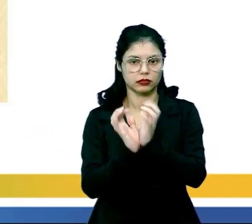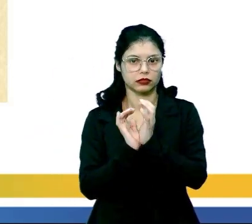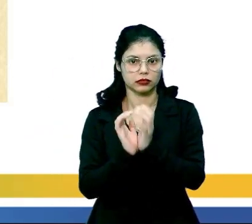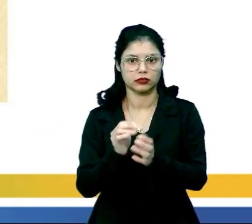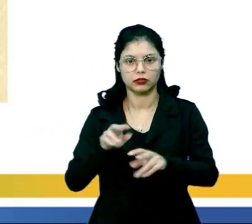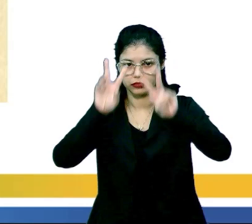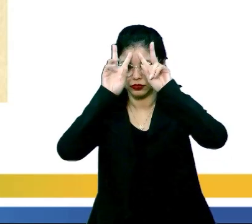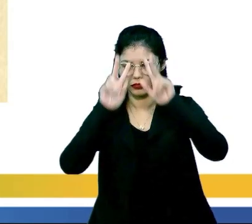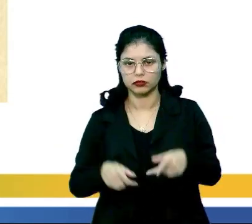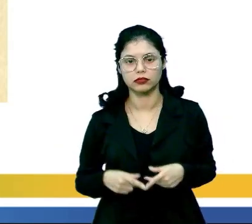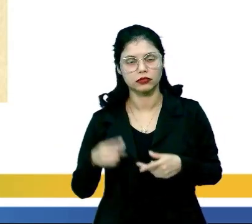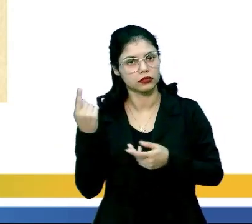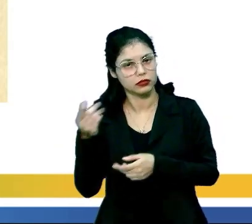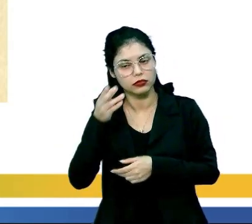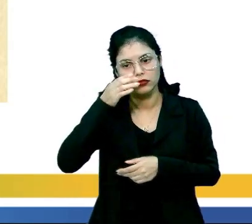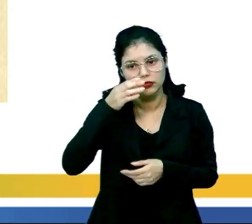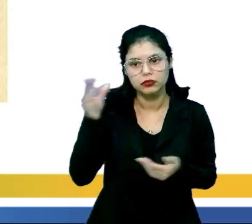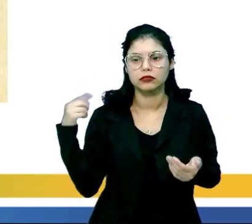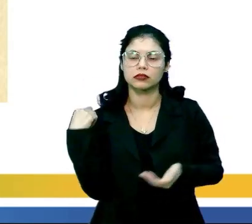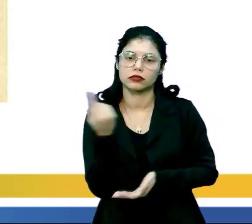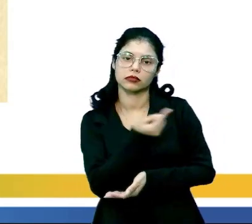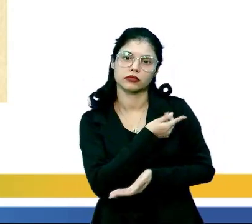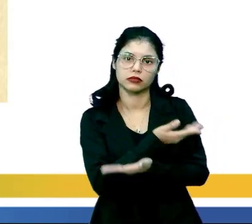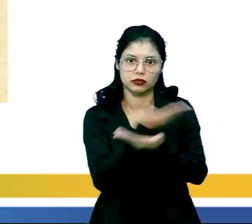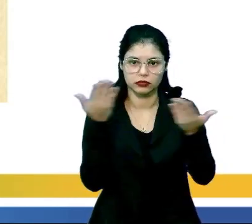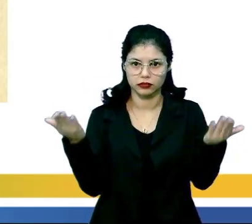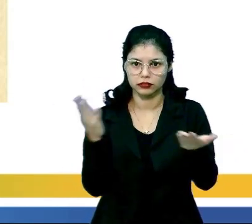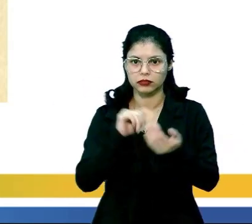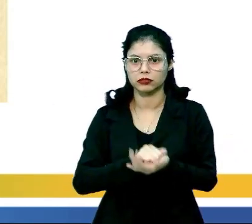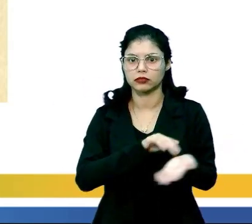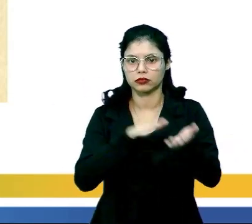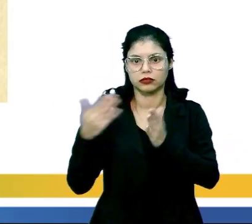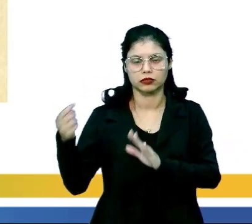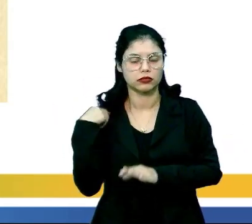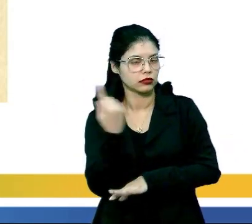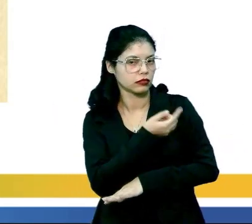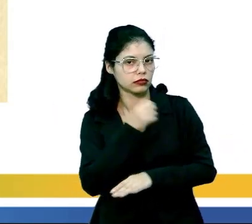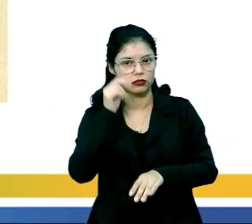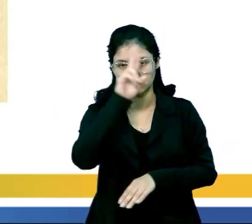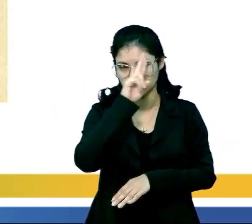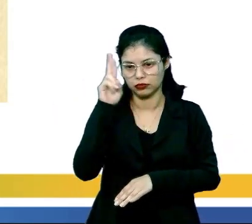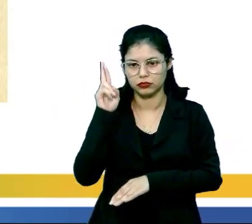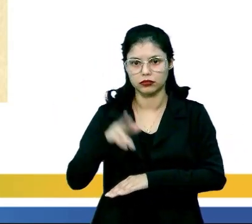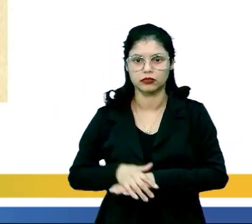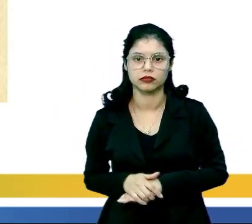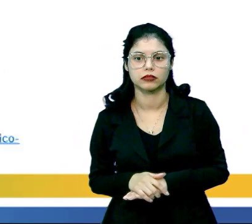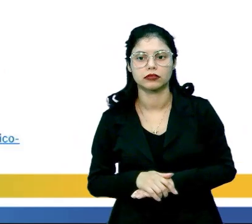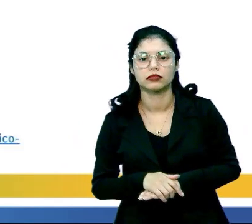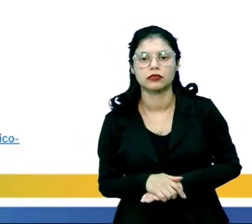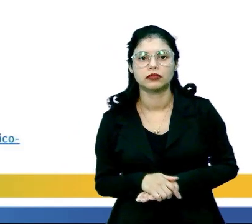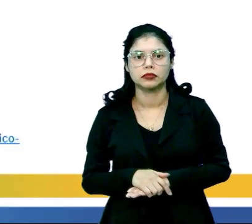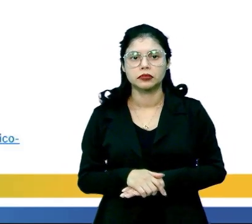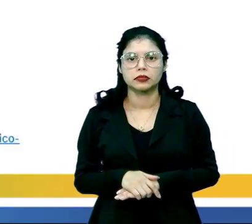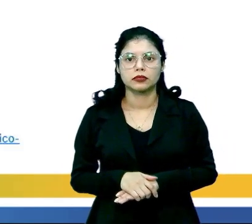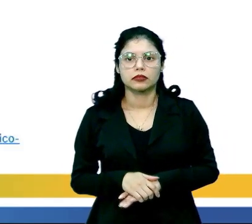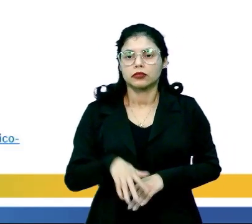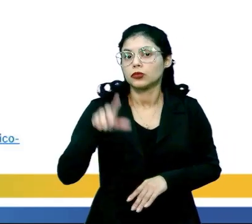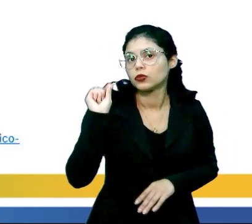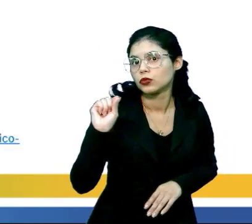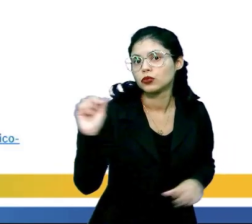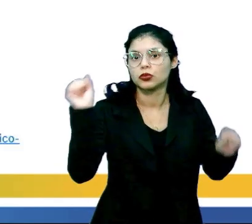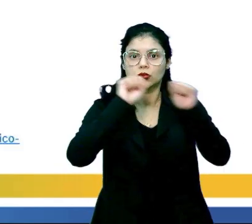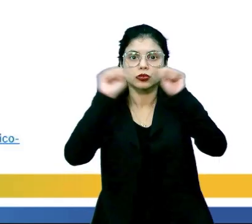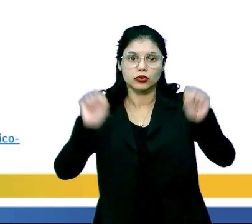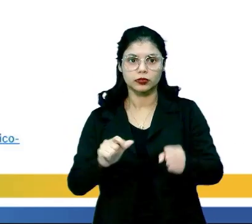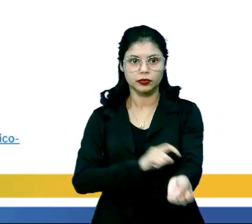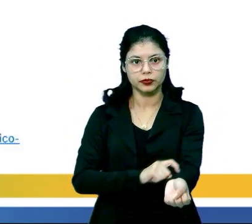humano. Isso aí é um caso curioso que eu trouxe para vocês, que fazem parte aí da nossa história, dos nossos estudos, tá? Então, o que seria